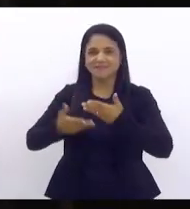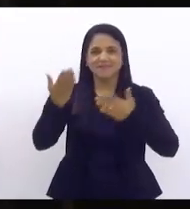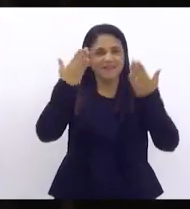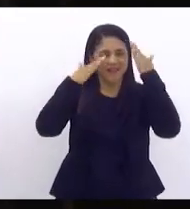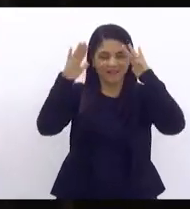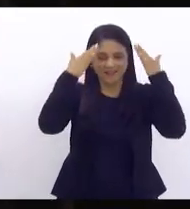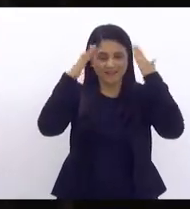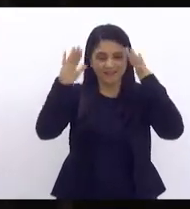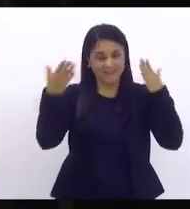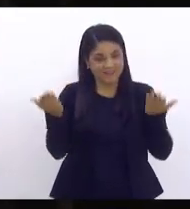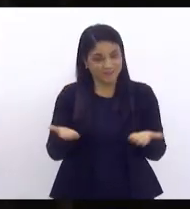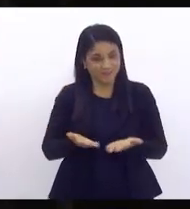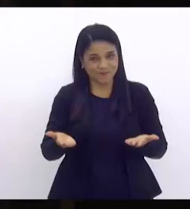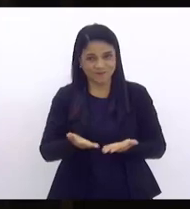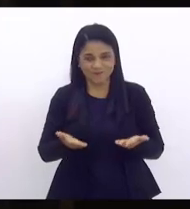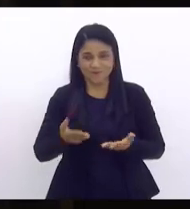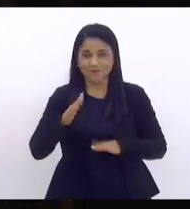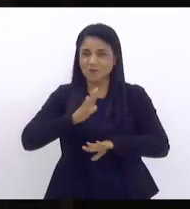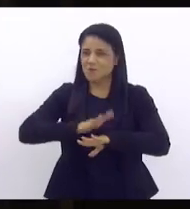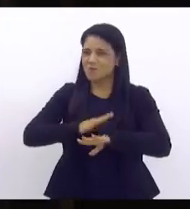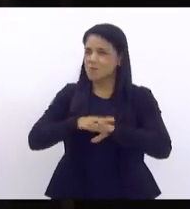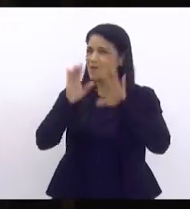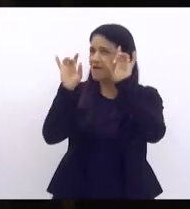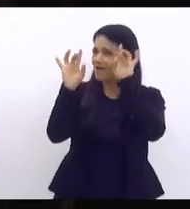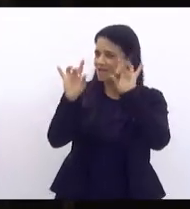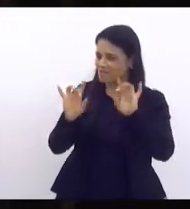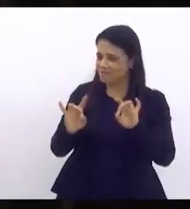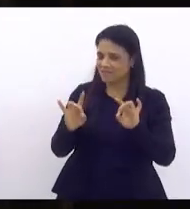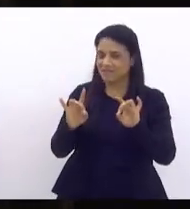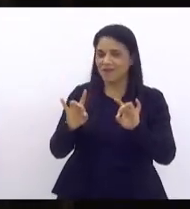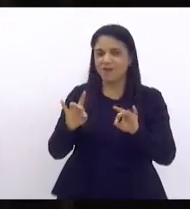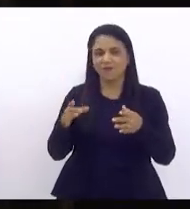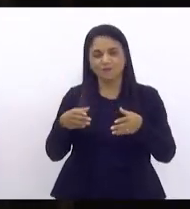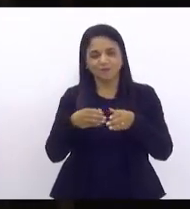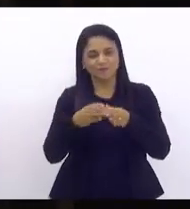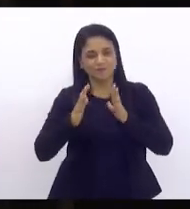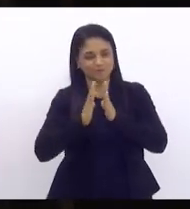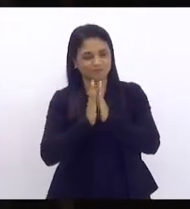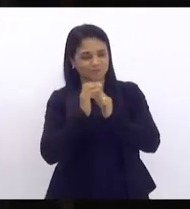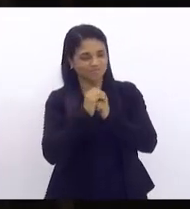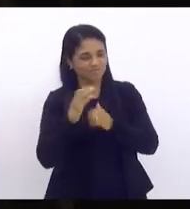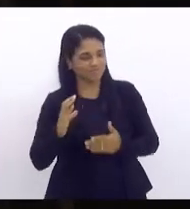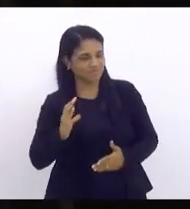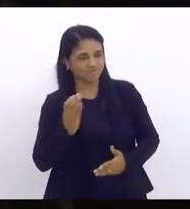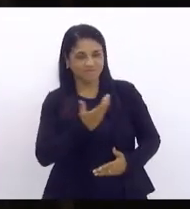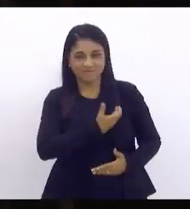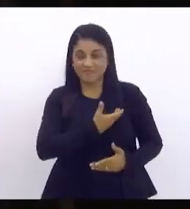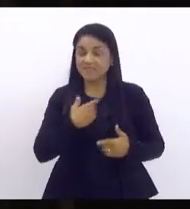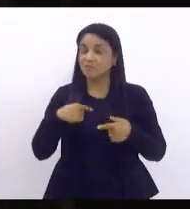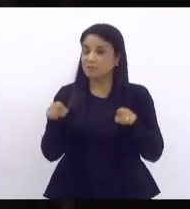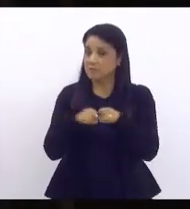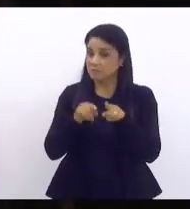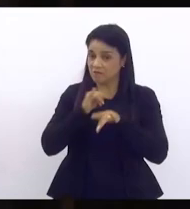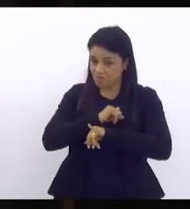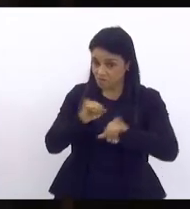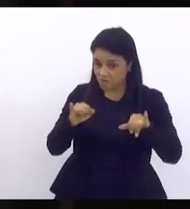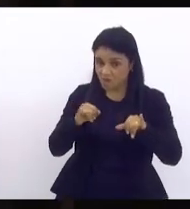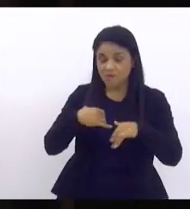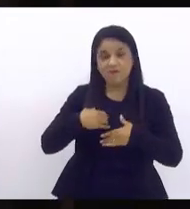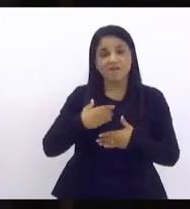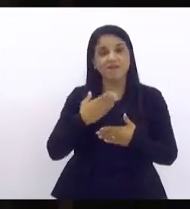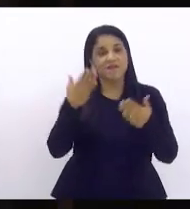aqui nesse momento tão especial da renovação. E eu digo também que é uma alegria poder dar